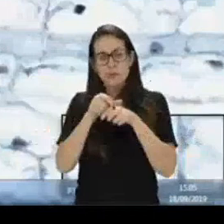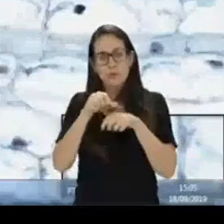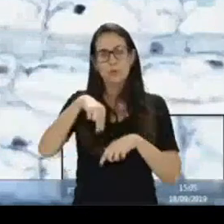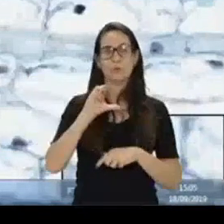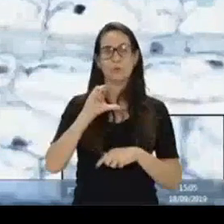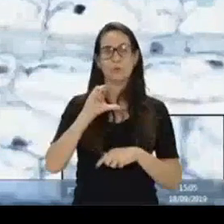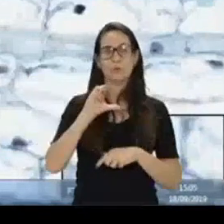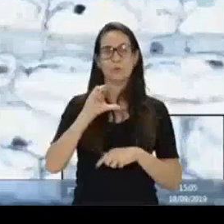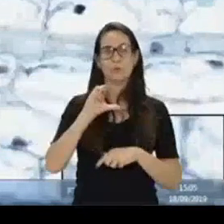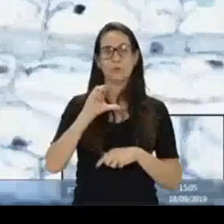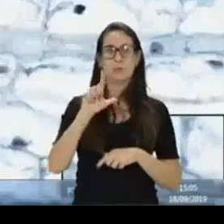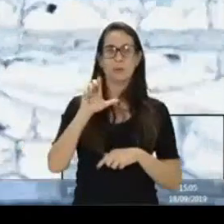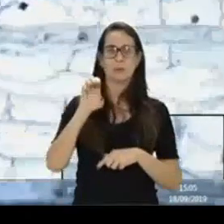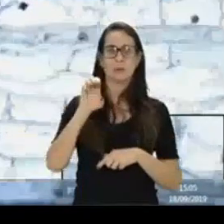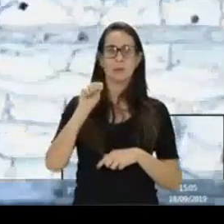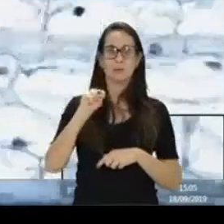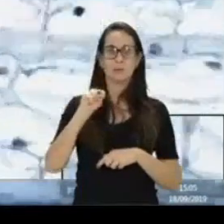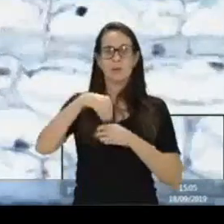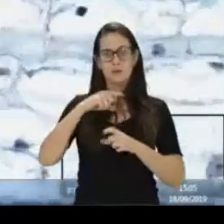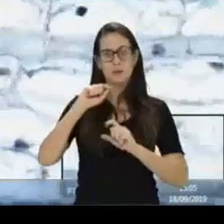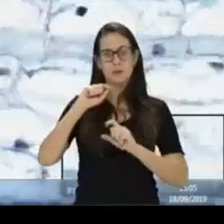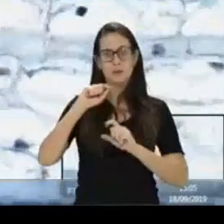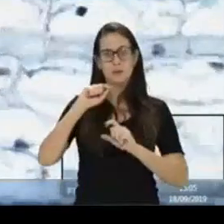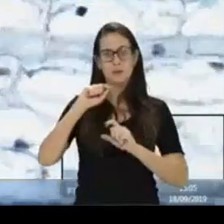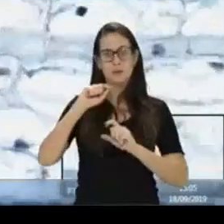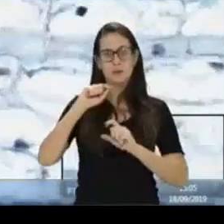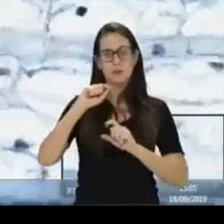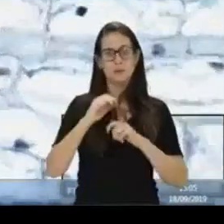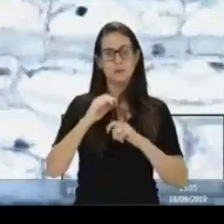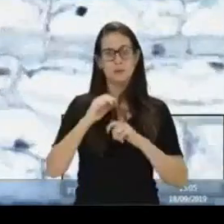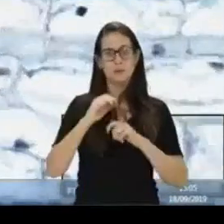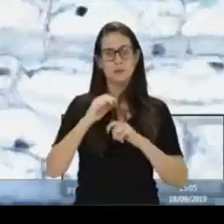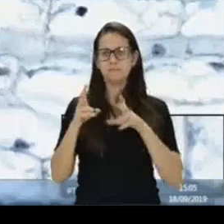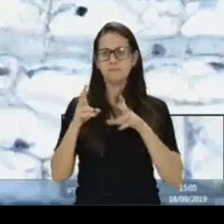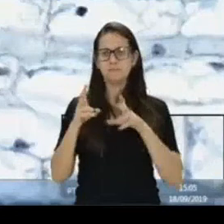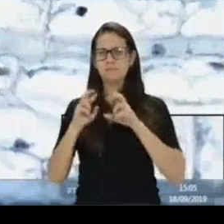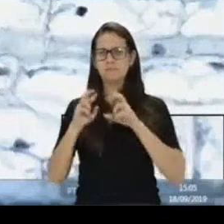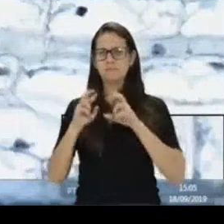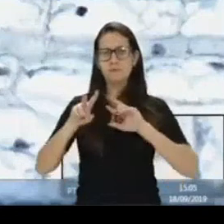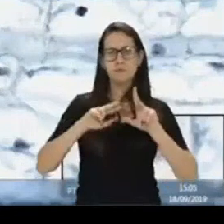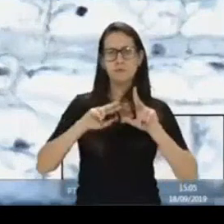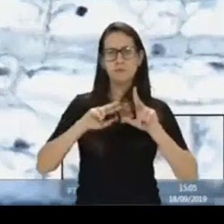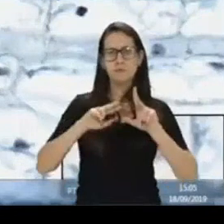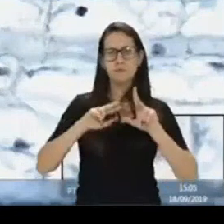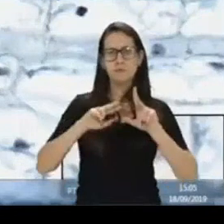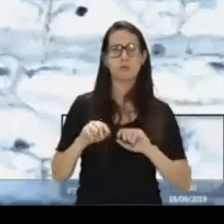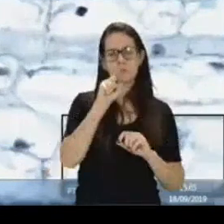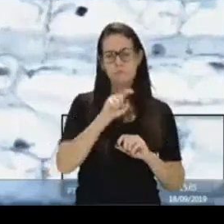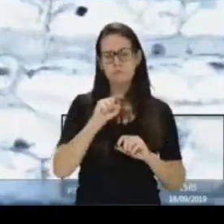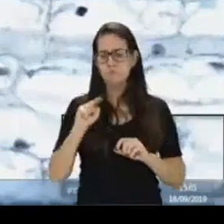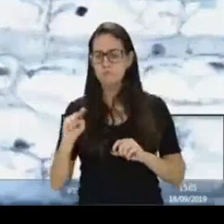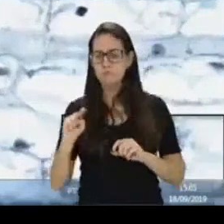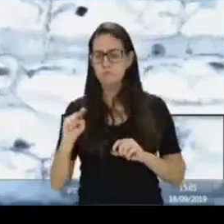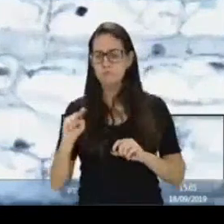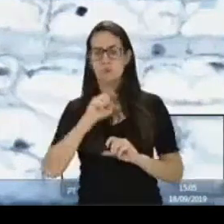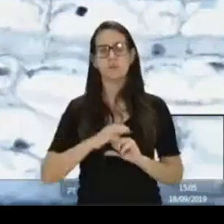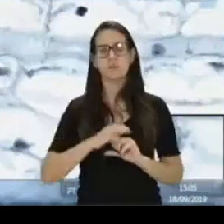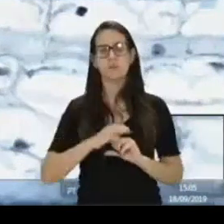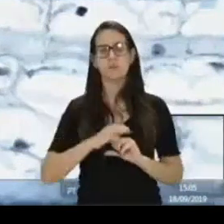Então, dentro desse núcleo, por exemplo, eu consigo observar diferentes pontuações. Olha, eu tenho 3